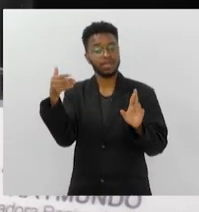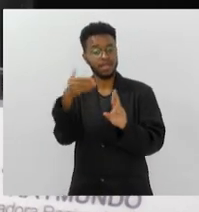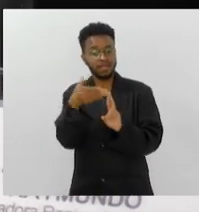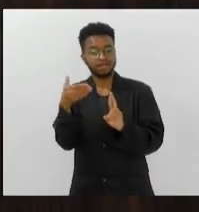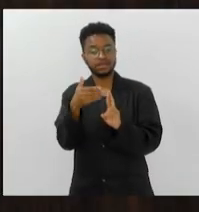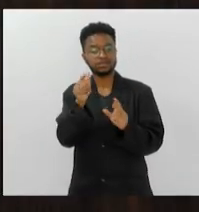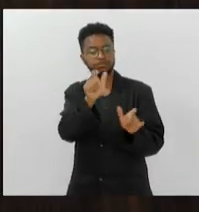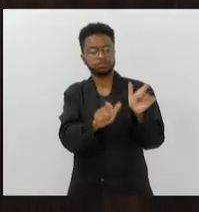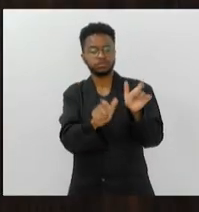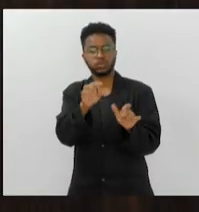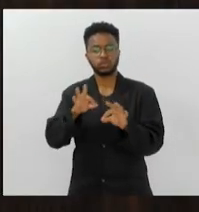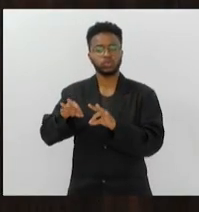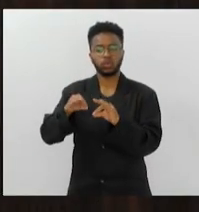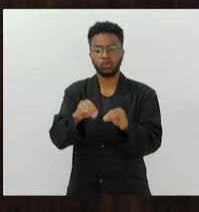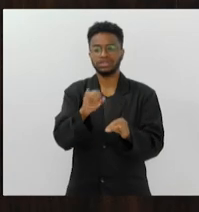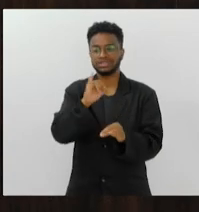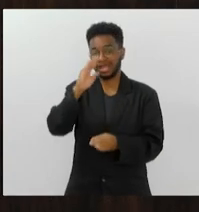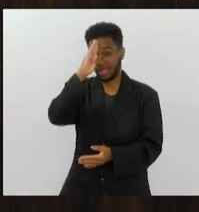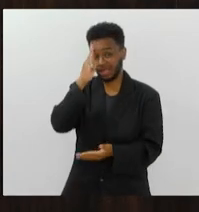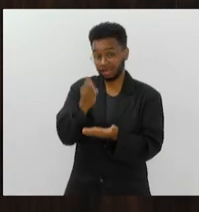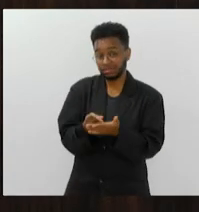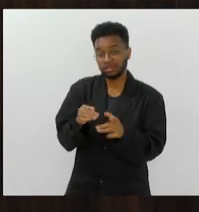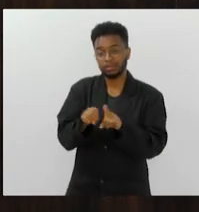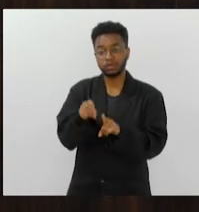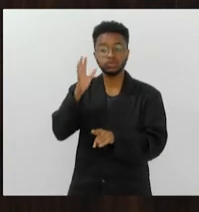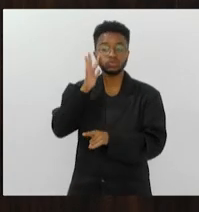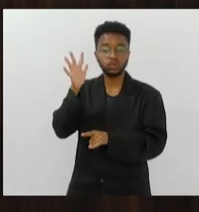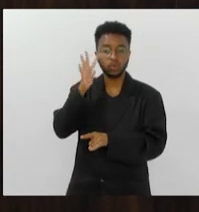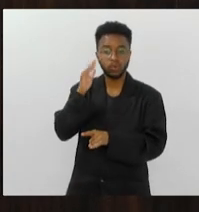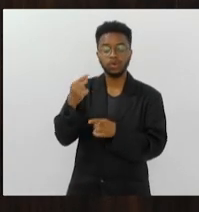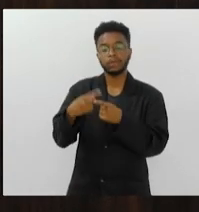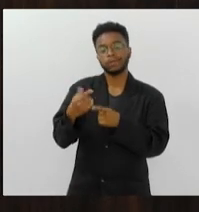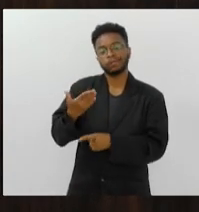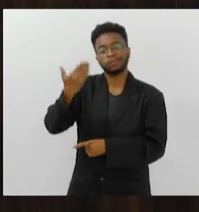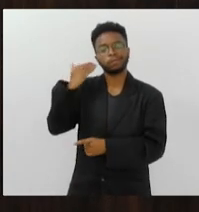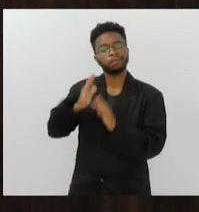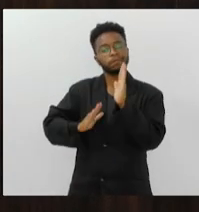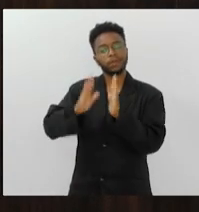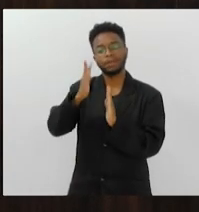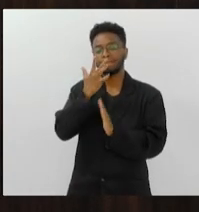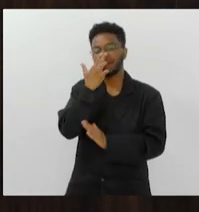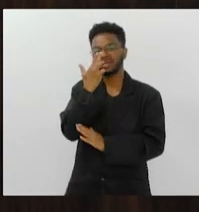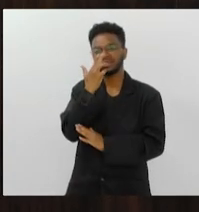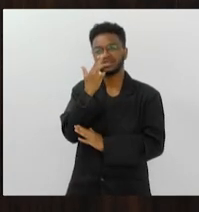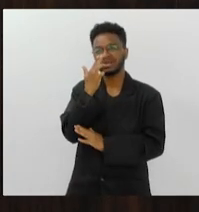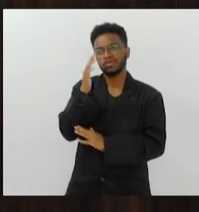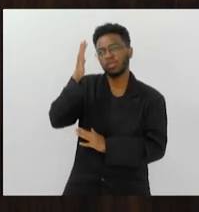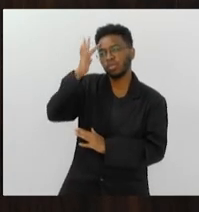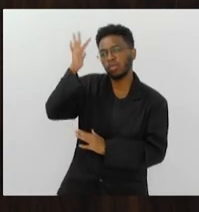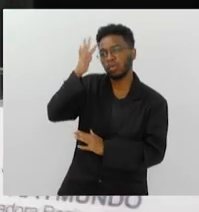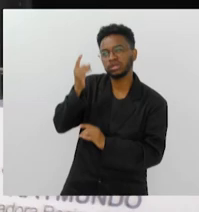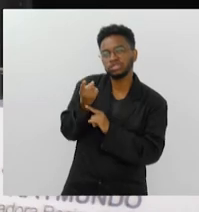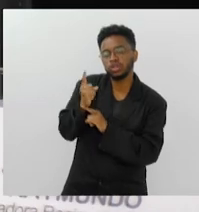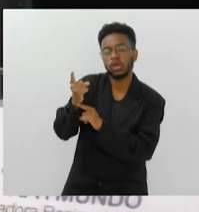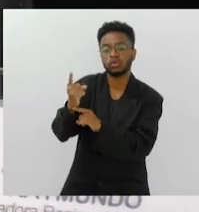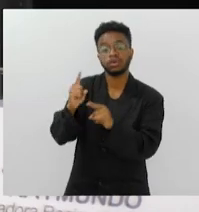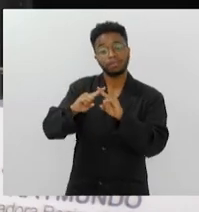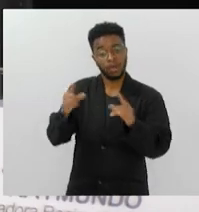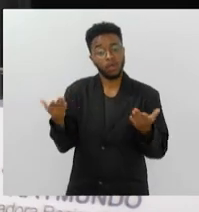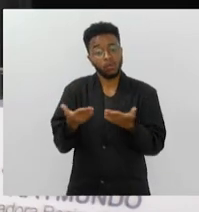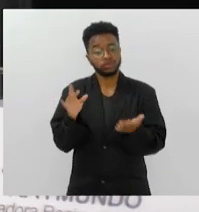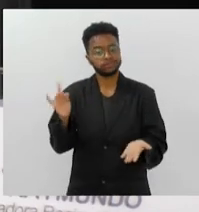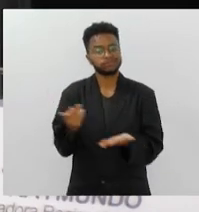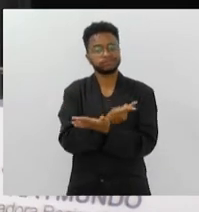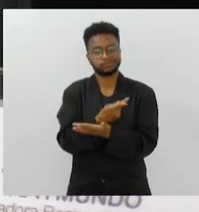aqueles que acreditam em sonho, e que naquela época parecia utopia, mas hoje está aí, realidade.